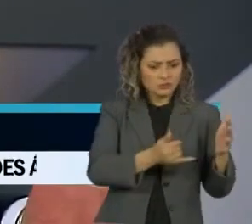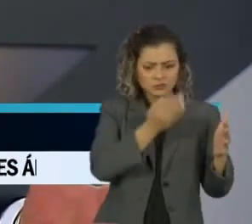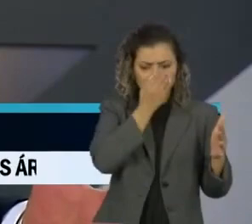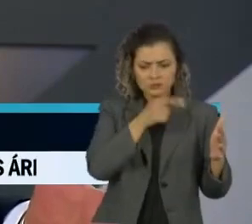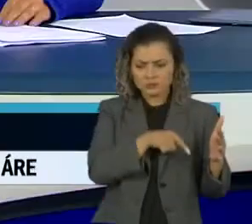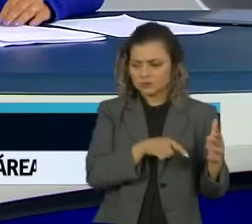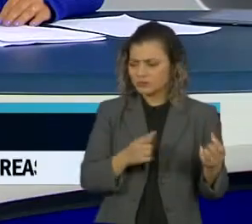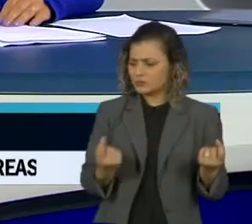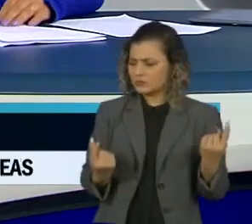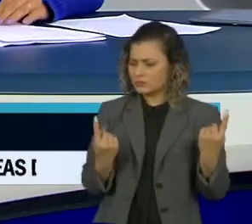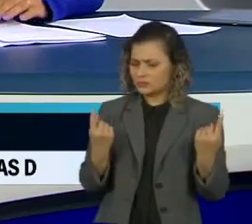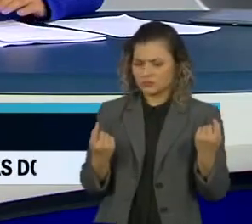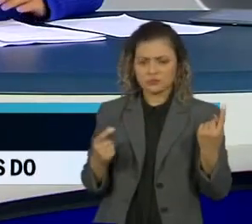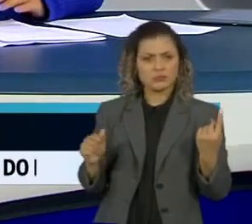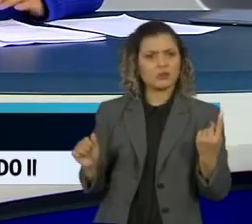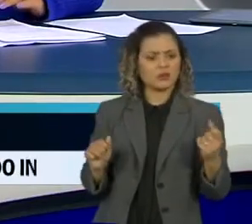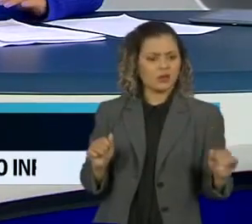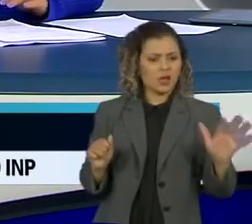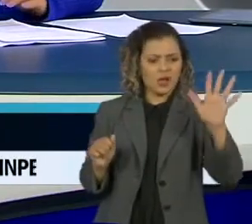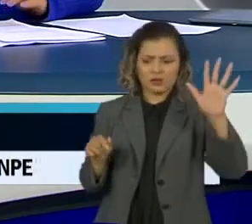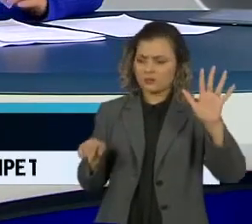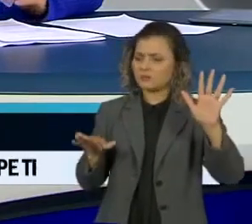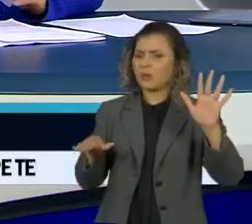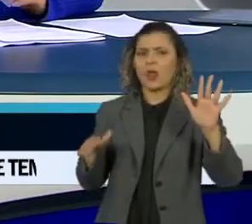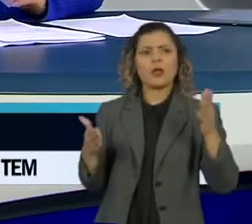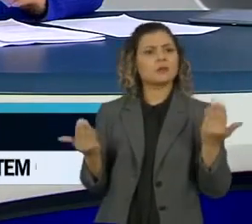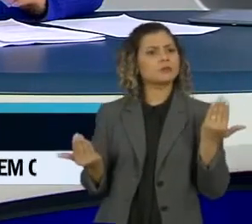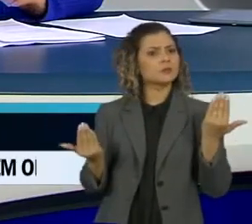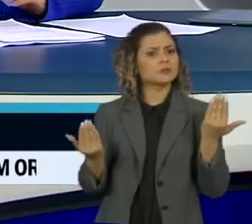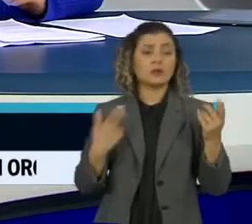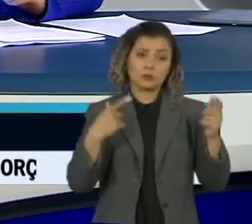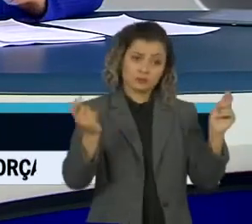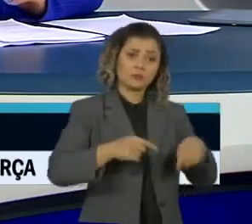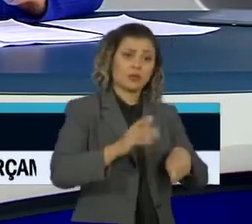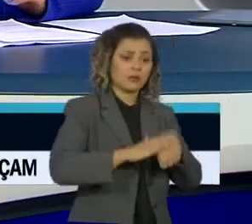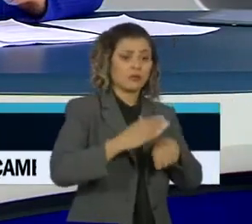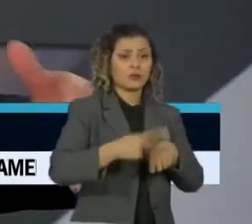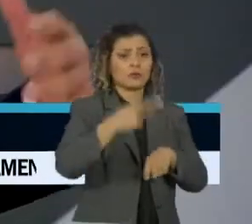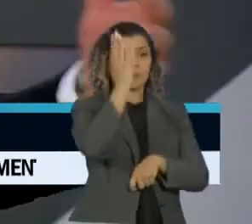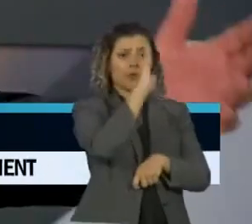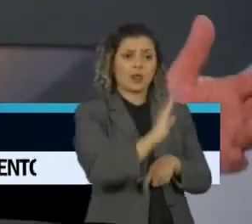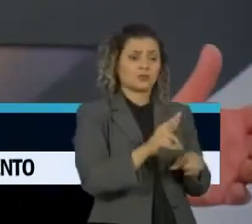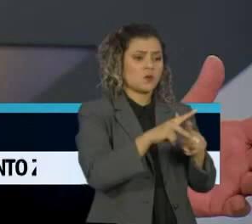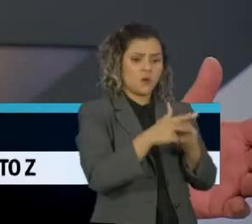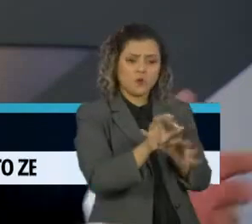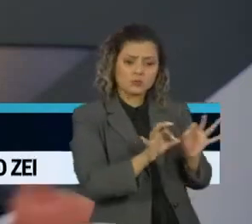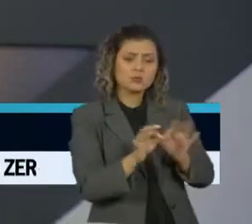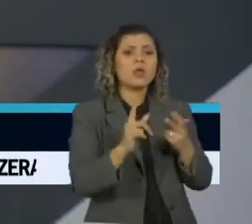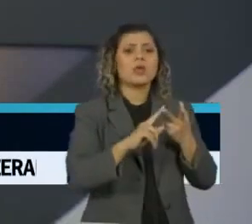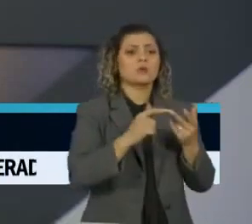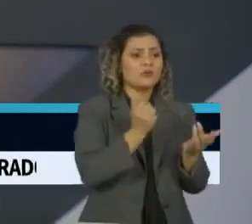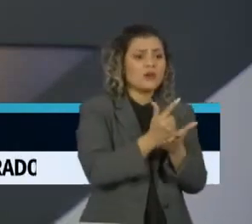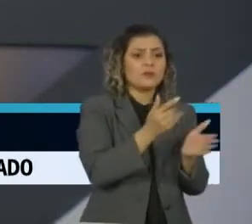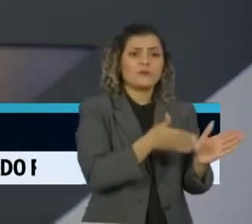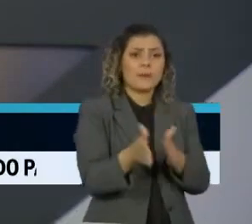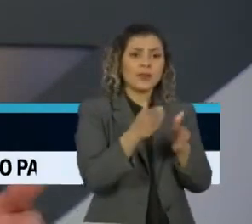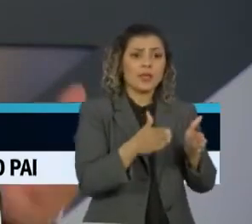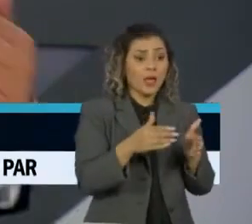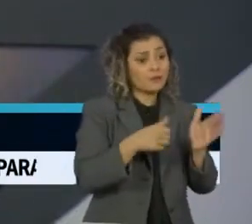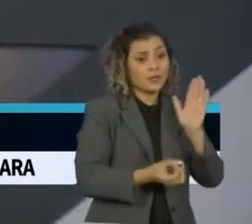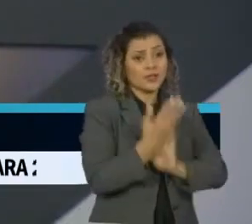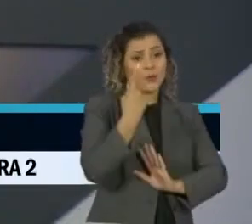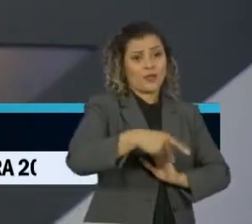cadeia produtiva, você trouxesse e você conseguisse fazer no Brasil os consertos dos vários respiradores que estavam quebrados, que, aliás, acabou sendo